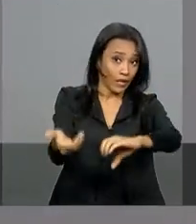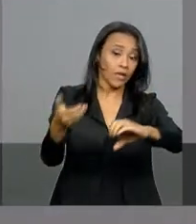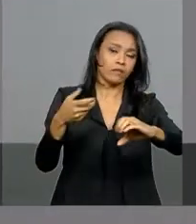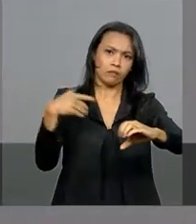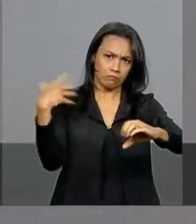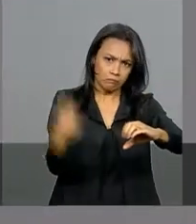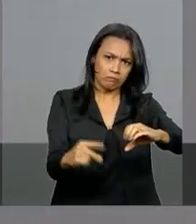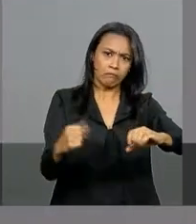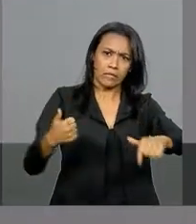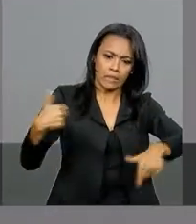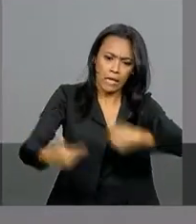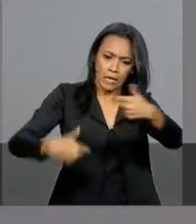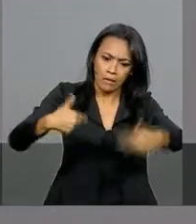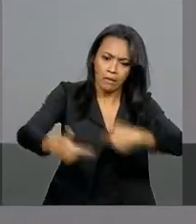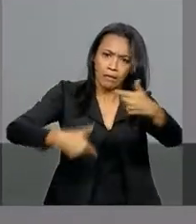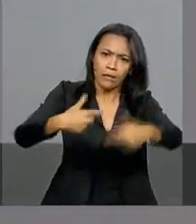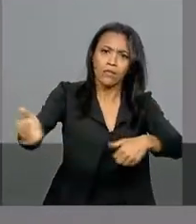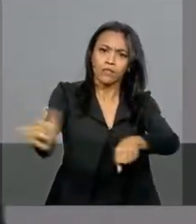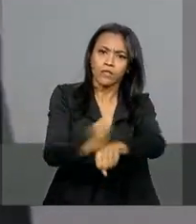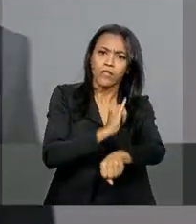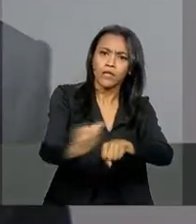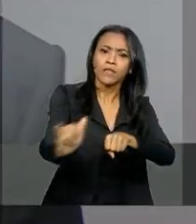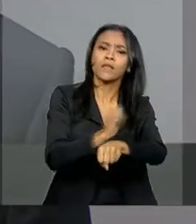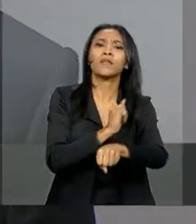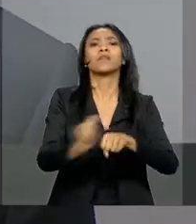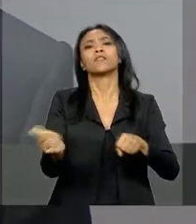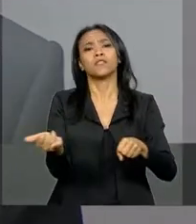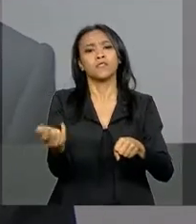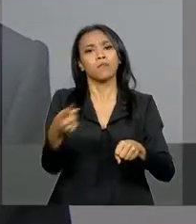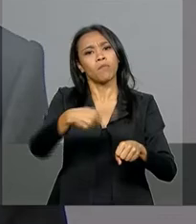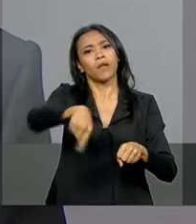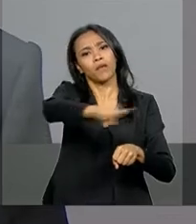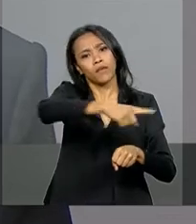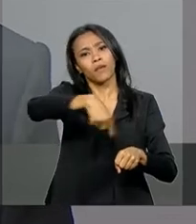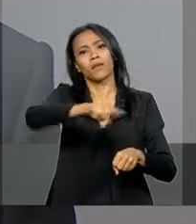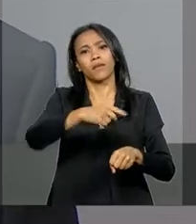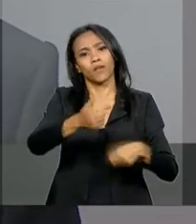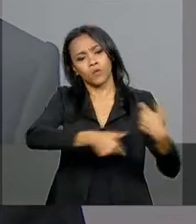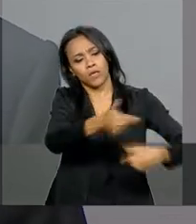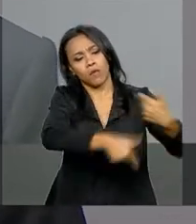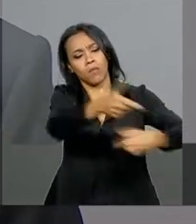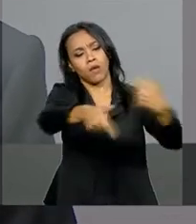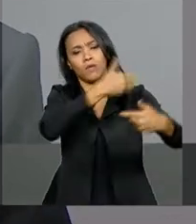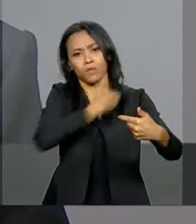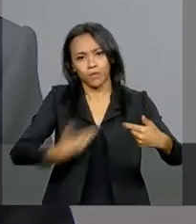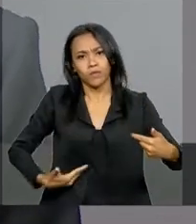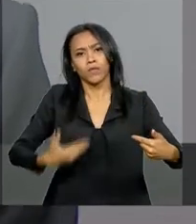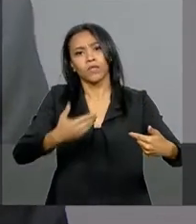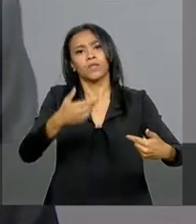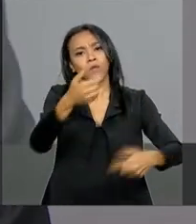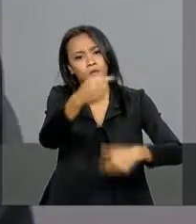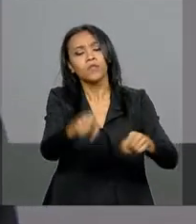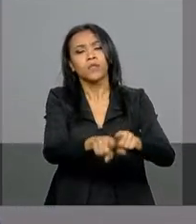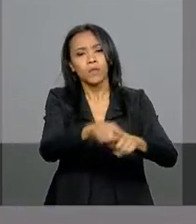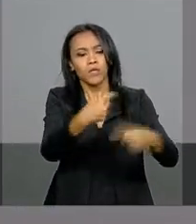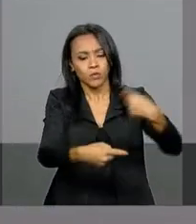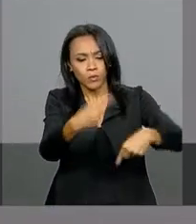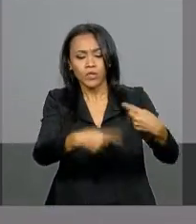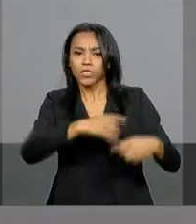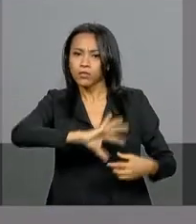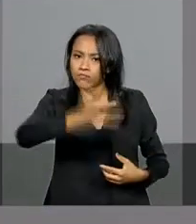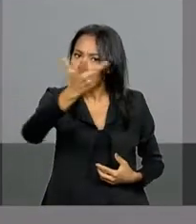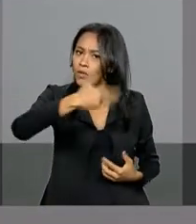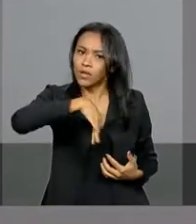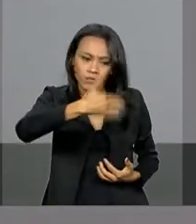e vem dando instrumentos necessários para as ações públicas e as políticas públicas uma outra questão